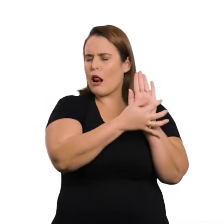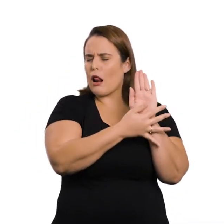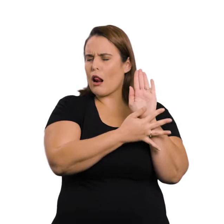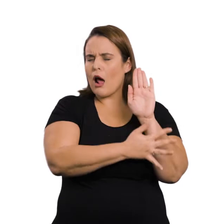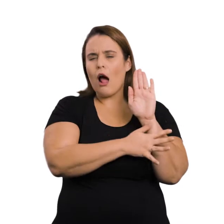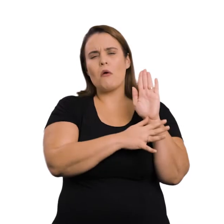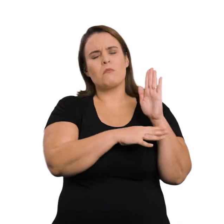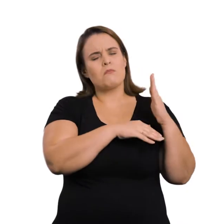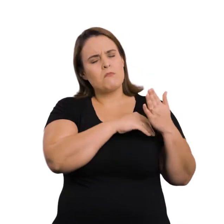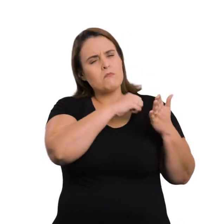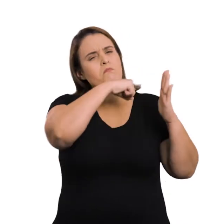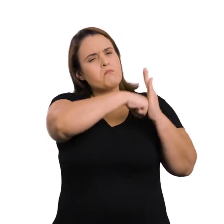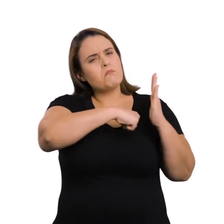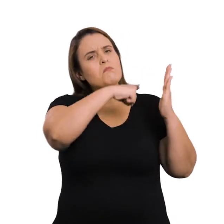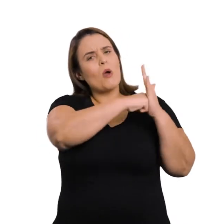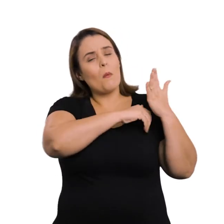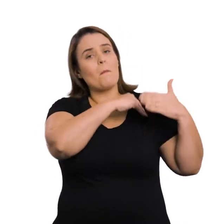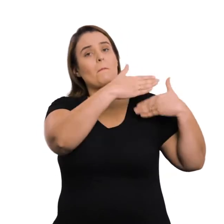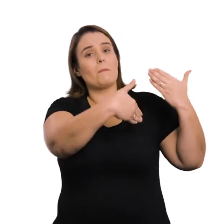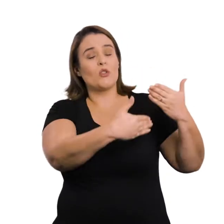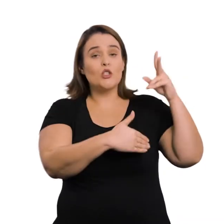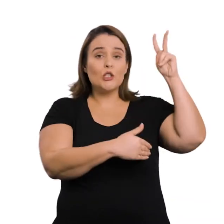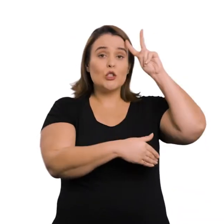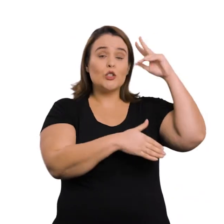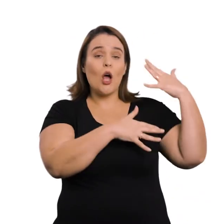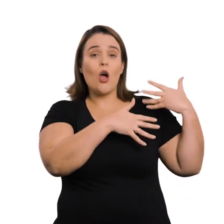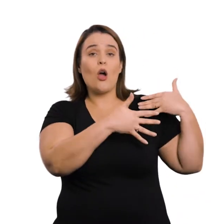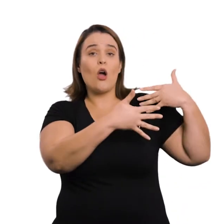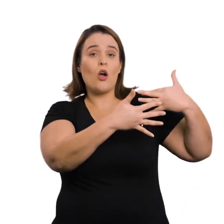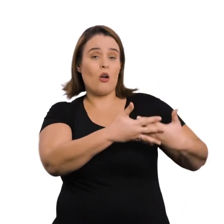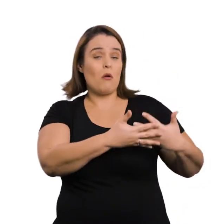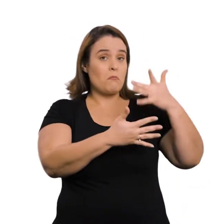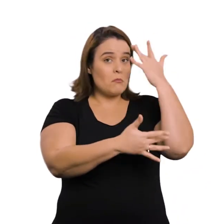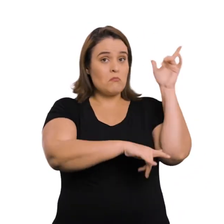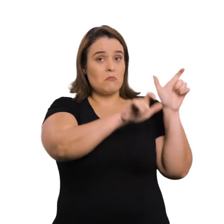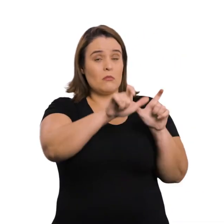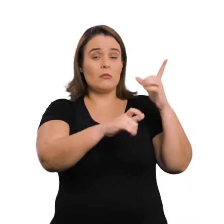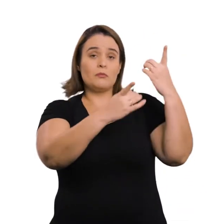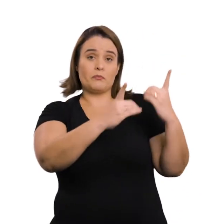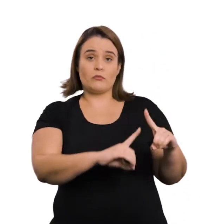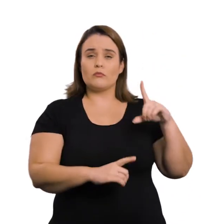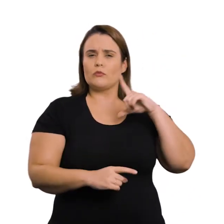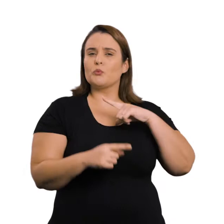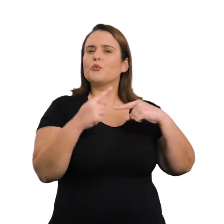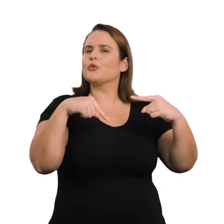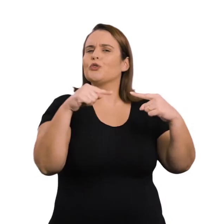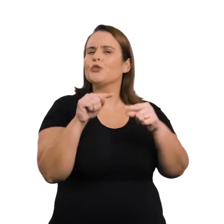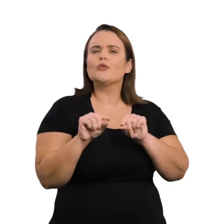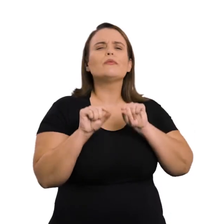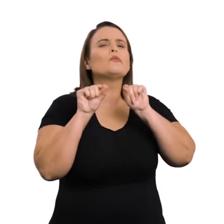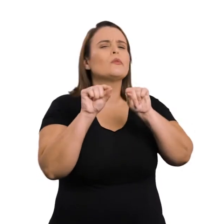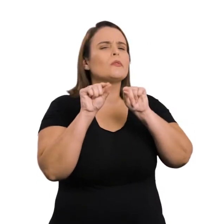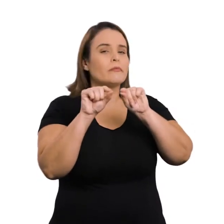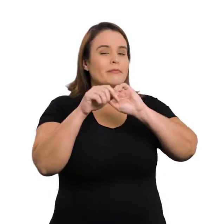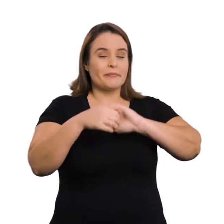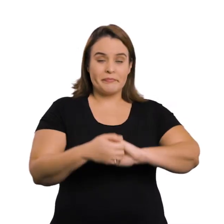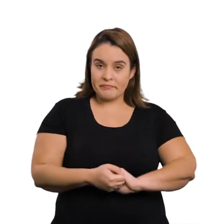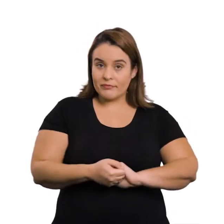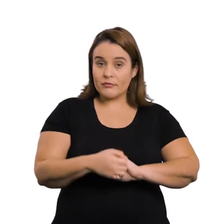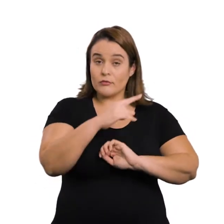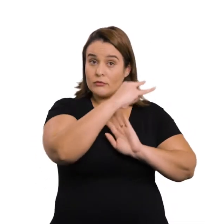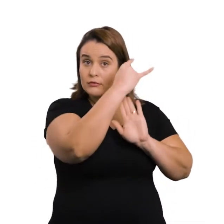perspectivas defendidos ao longo do processo histórico de inclusão das pessoas com deficiência, com o objetivo de, abre